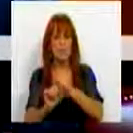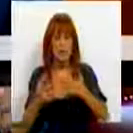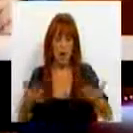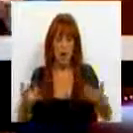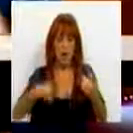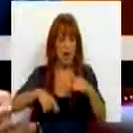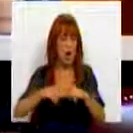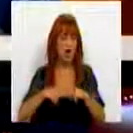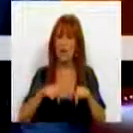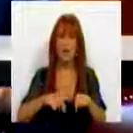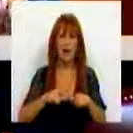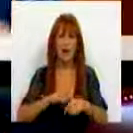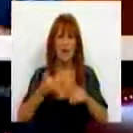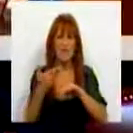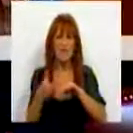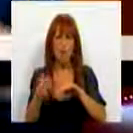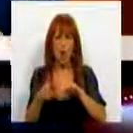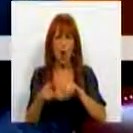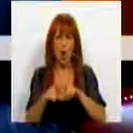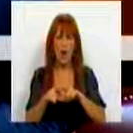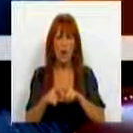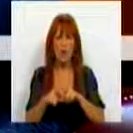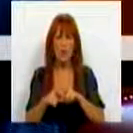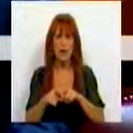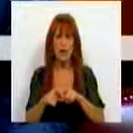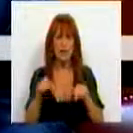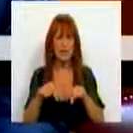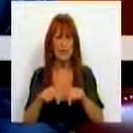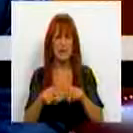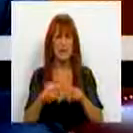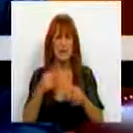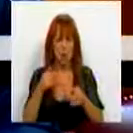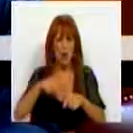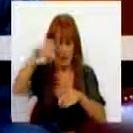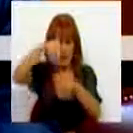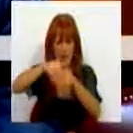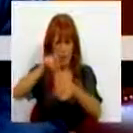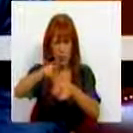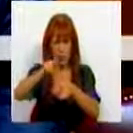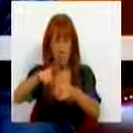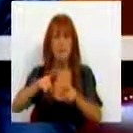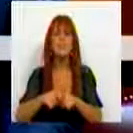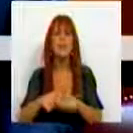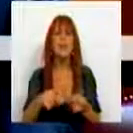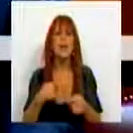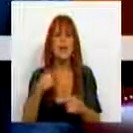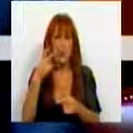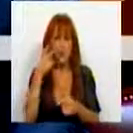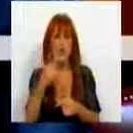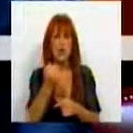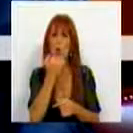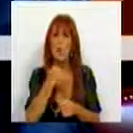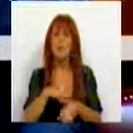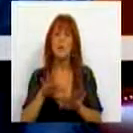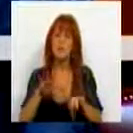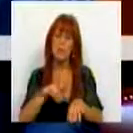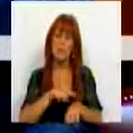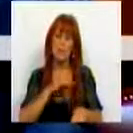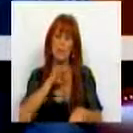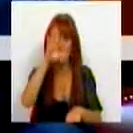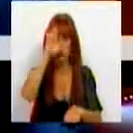Agora, nós não estaremos fora dessa iniciativa da Comissão e estaremos lá dentro. E vejo com satisfação que o PSD... Para concluir,